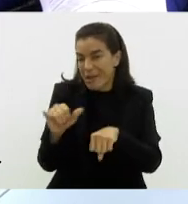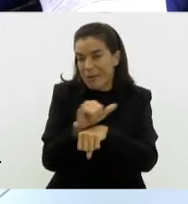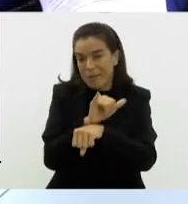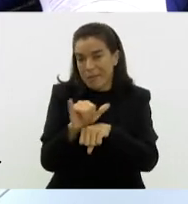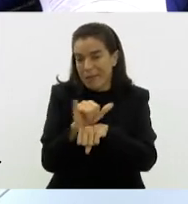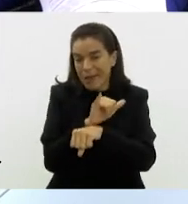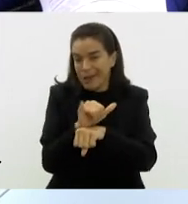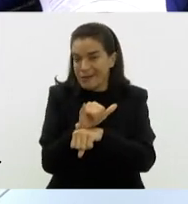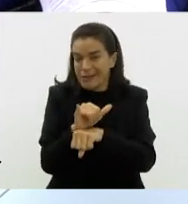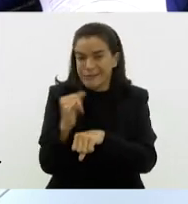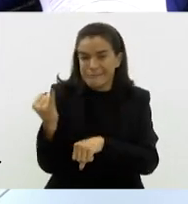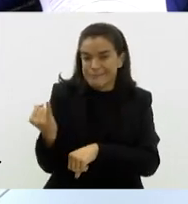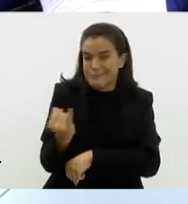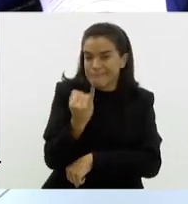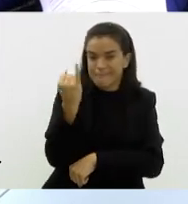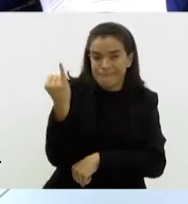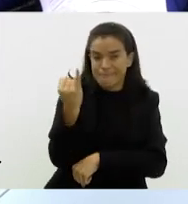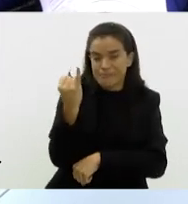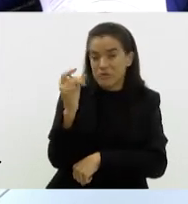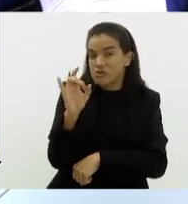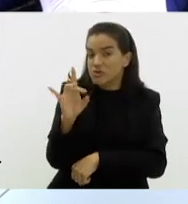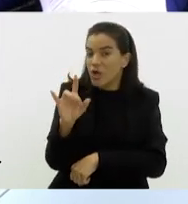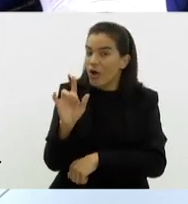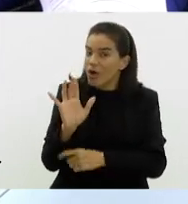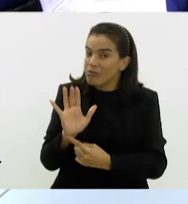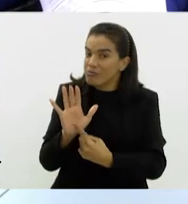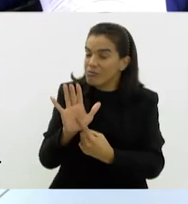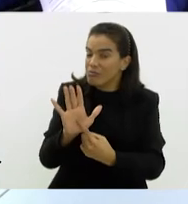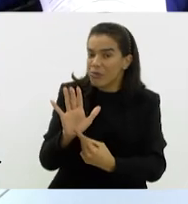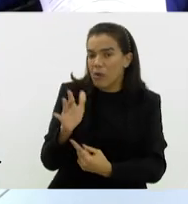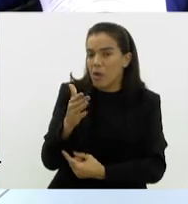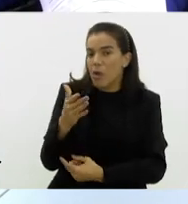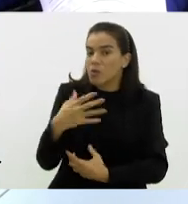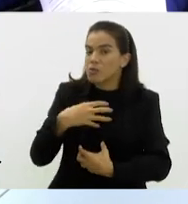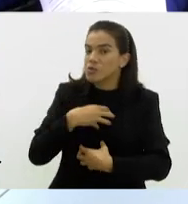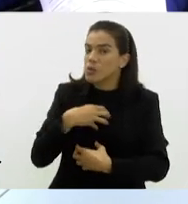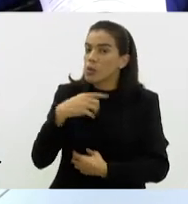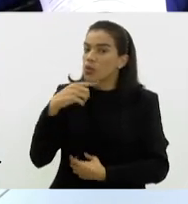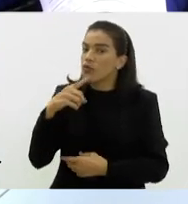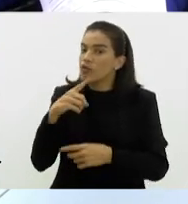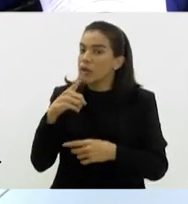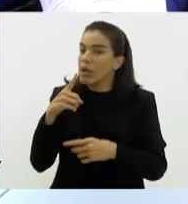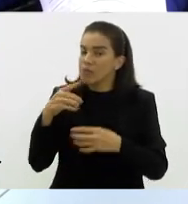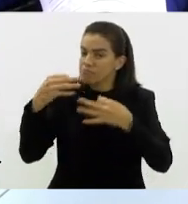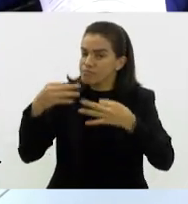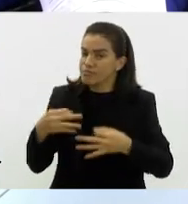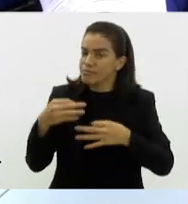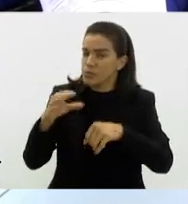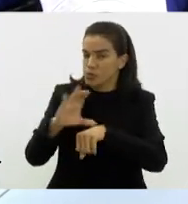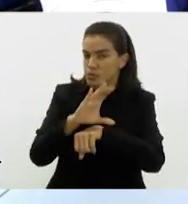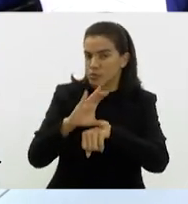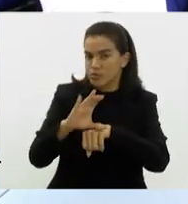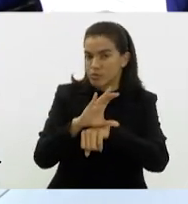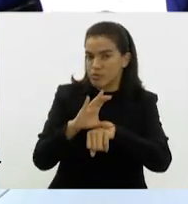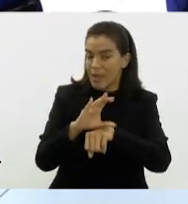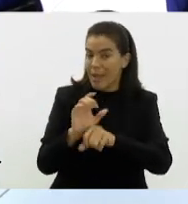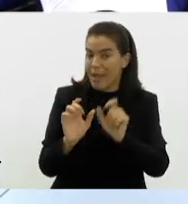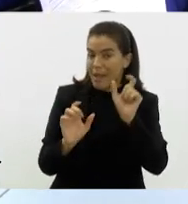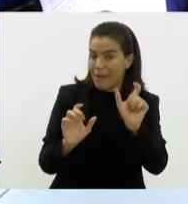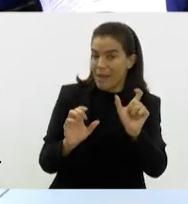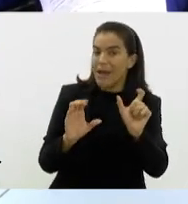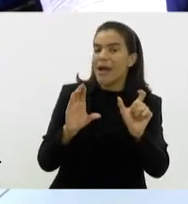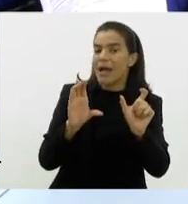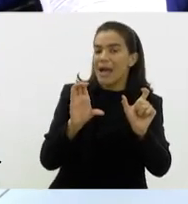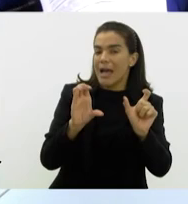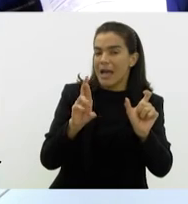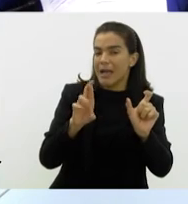importante desse atual sistema. Então, eu só queria destacar que não vejo dúvidas com relação à constitucionalidade. Talvez o melhor termo seja crédito consignado,